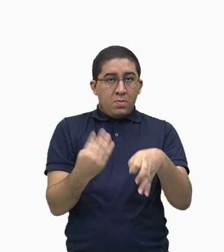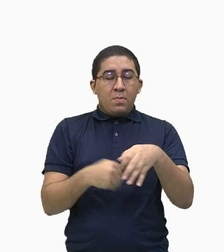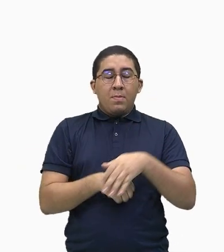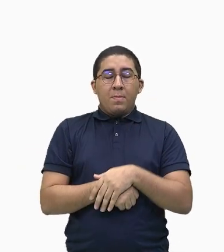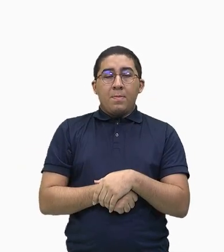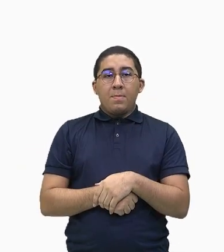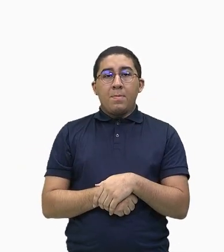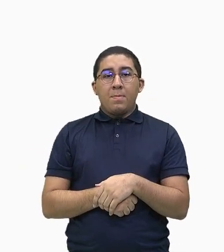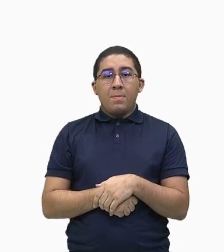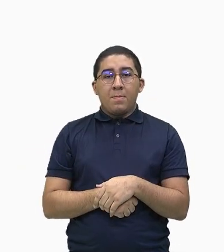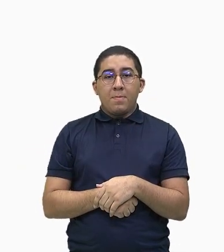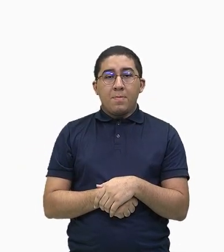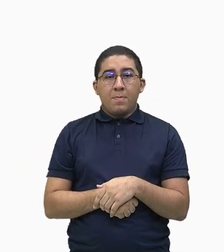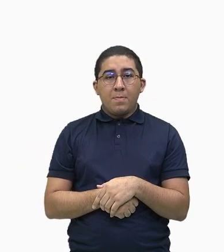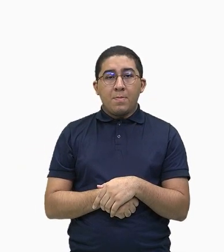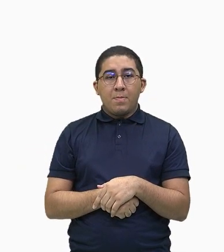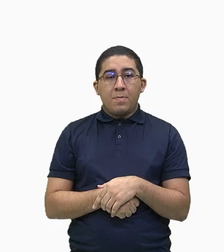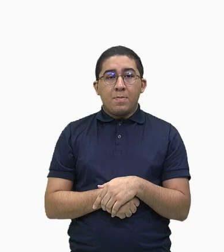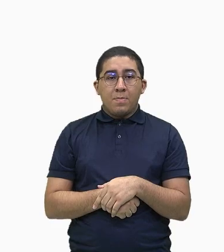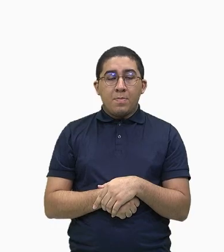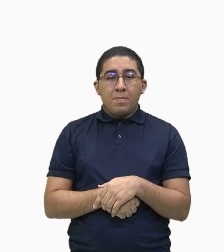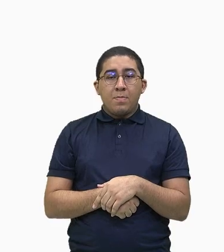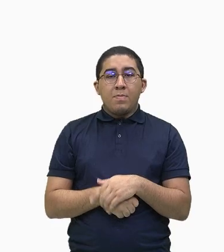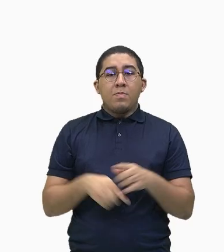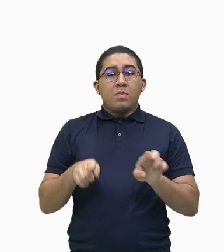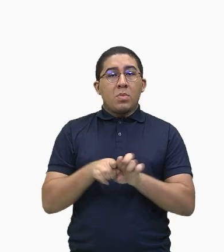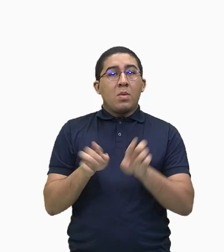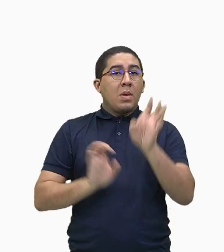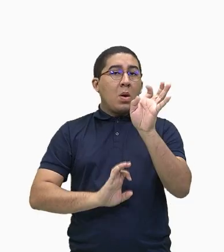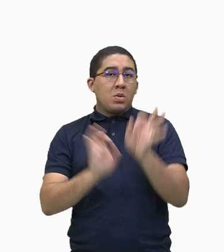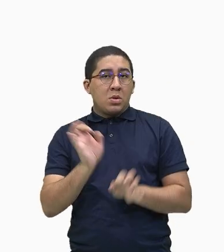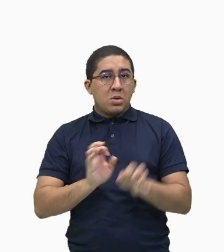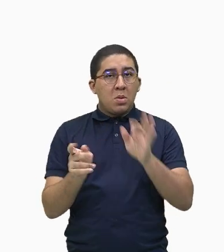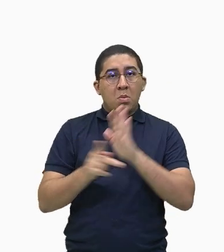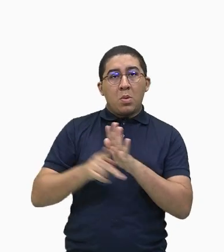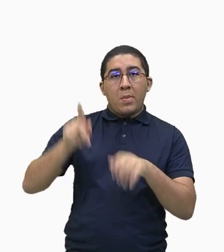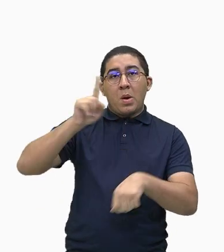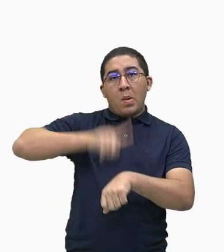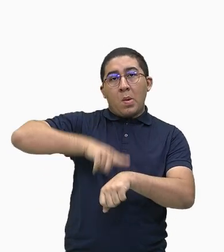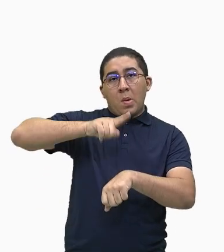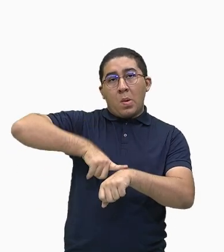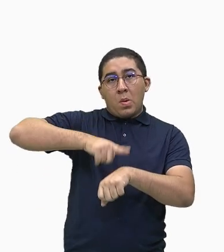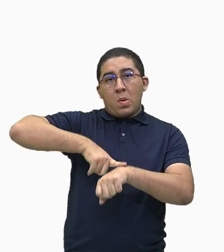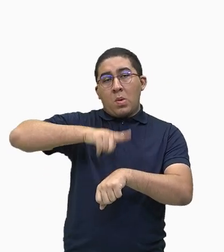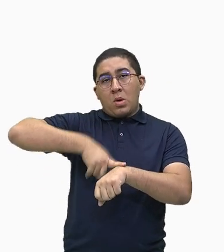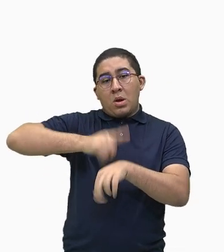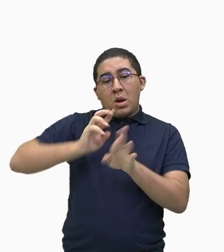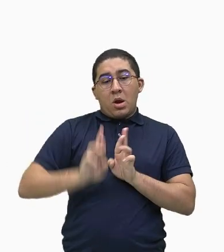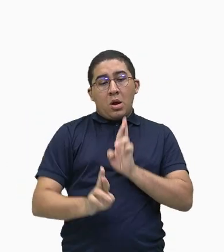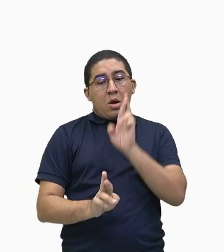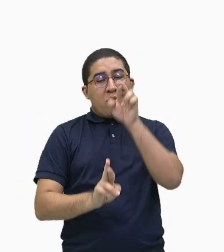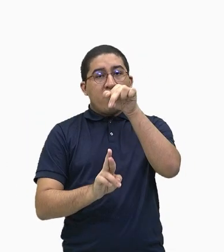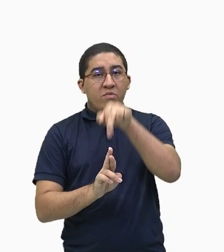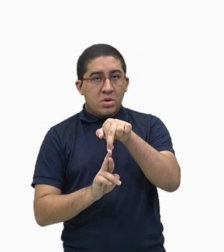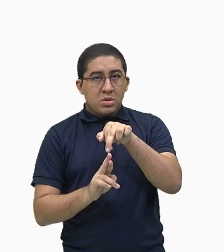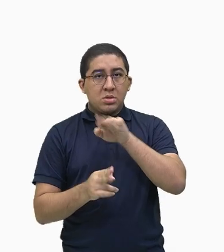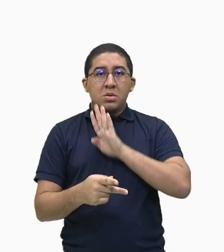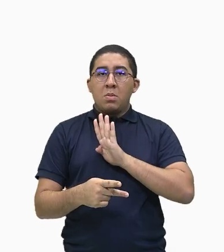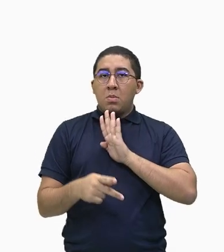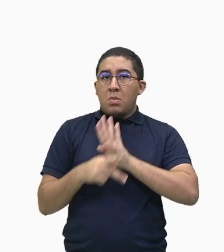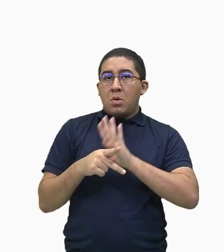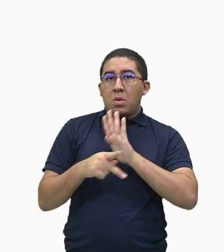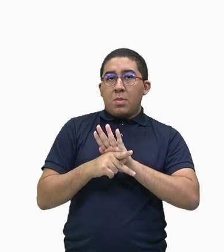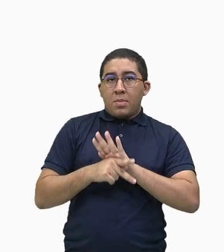a demarcação oficial, a hora legal no nosso país, o fuso que marca a